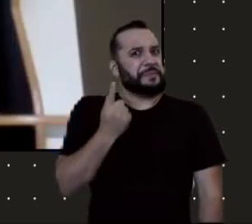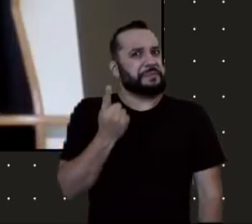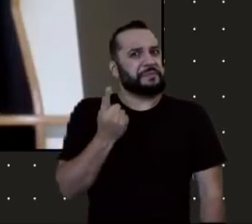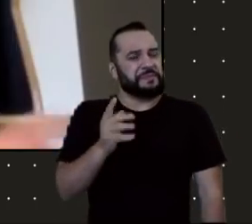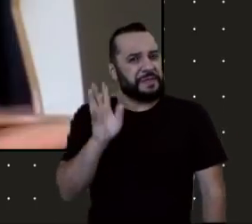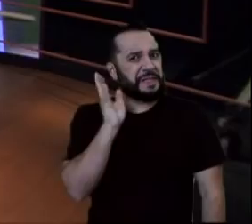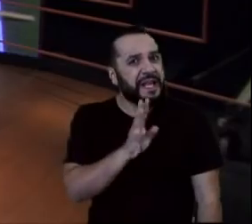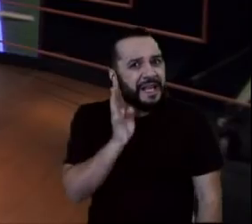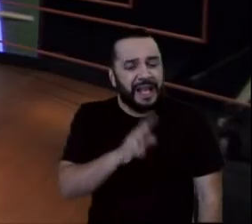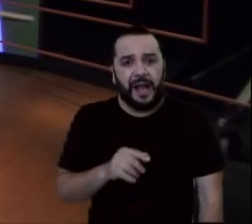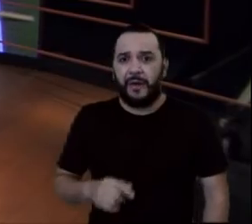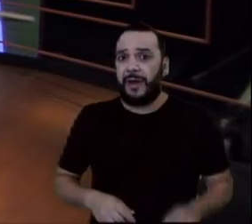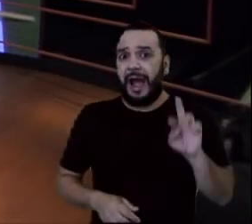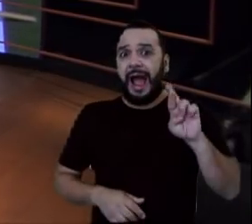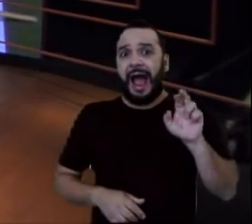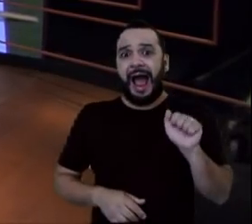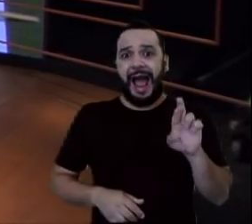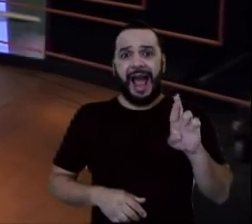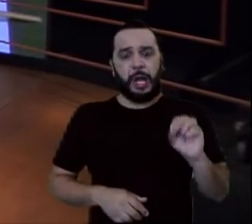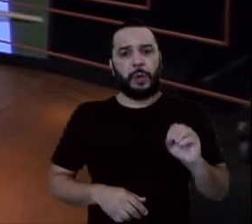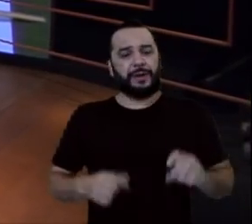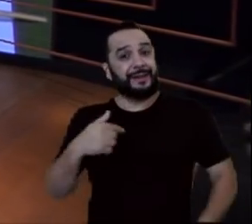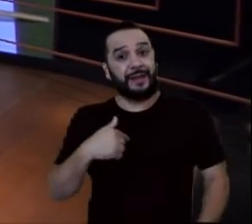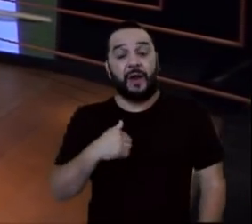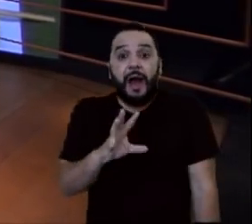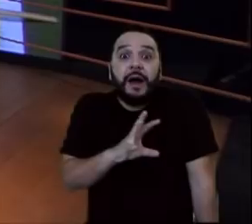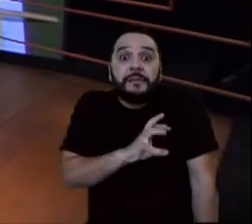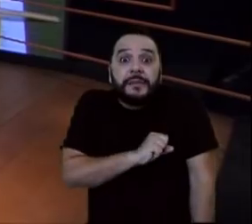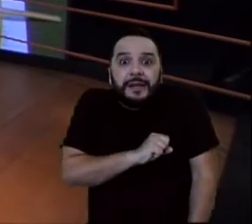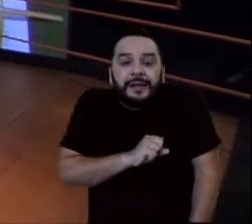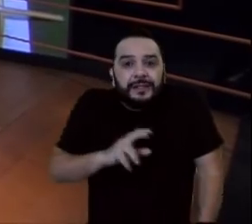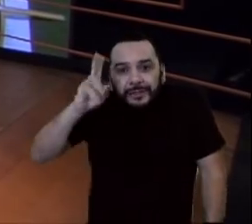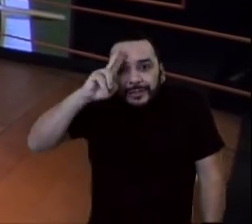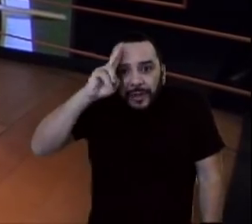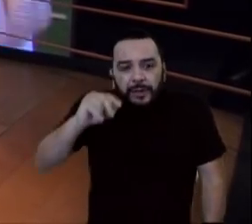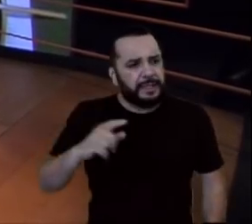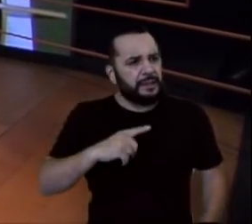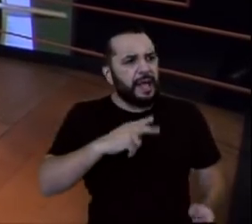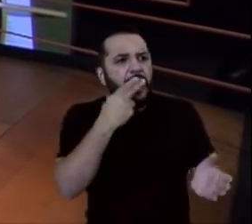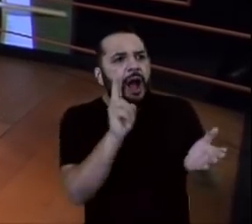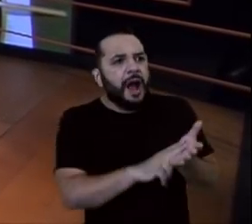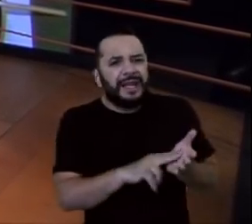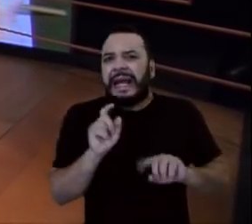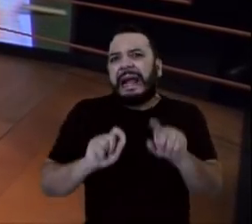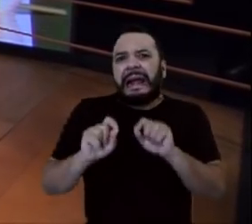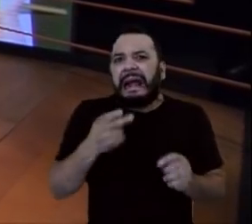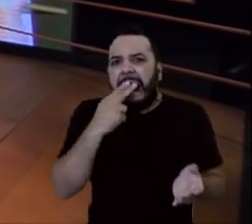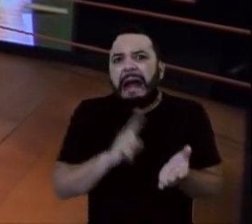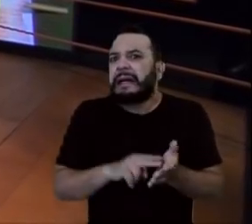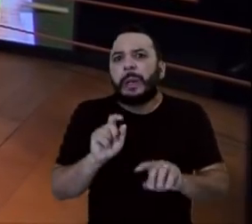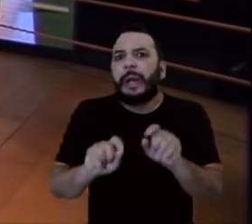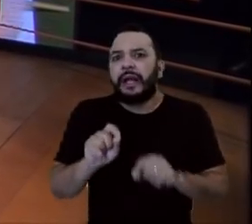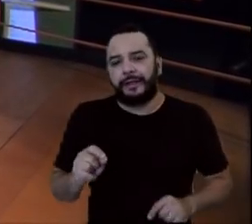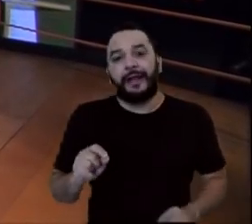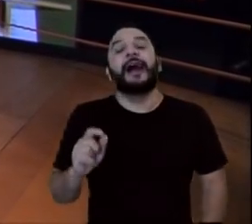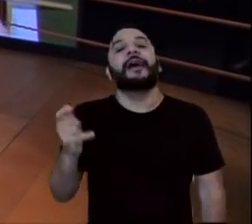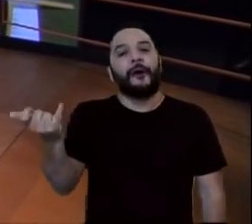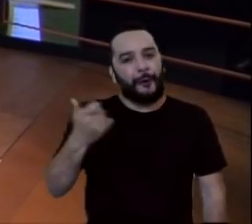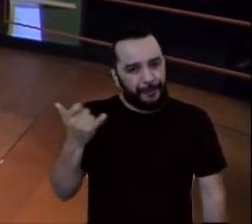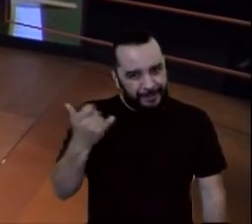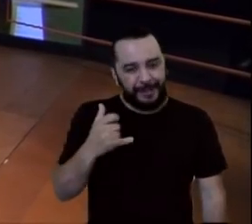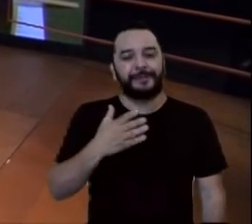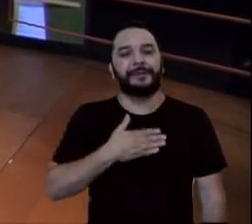que tesouro, né? E eu fiquei fascinada pela história. Aí minha irmã, mas tem as cartas. Eu falei, que cartas?